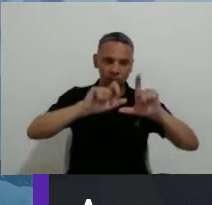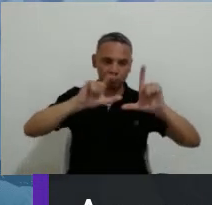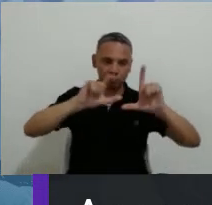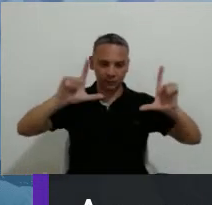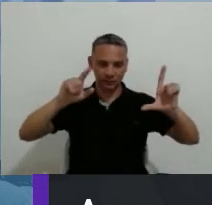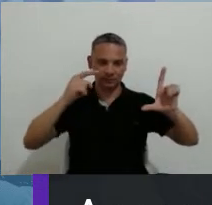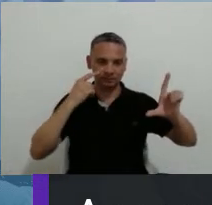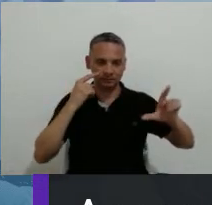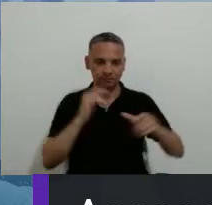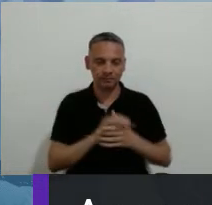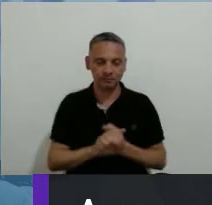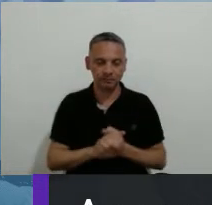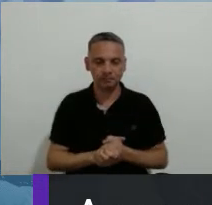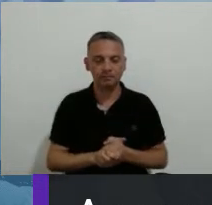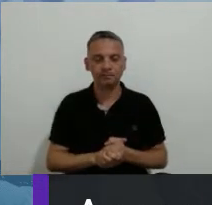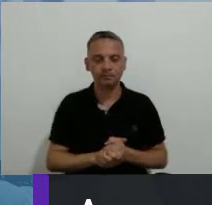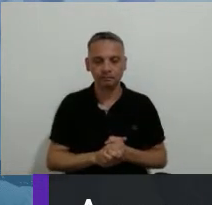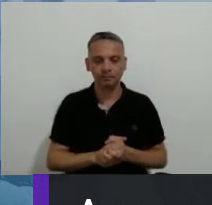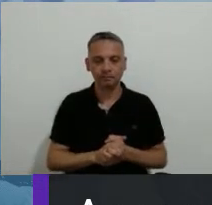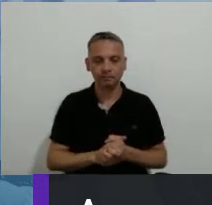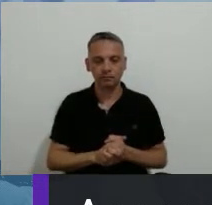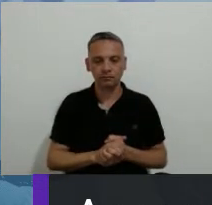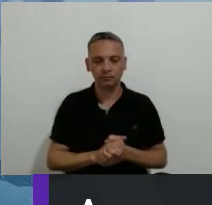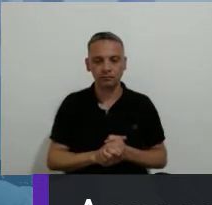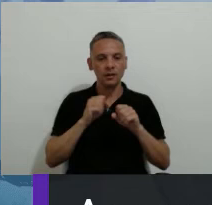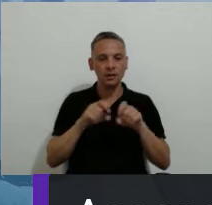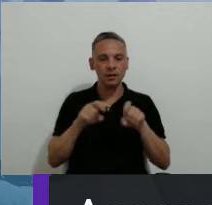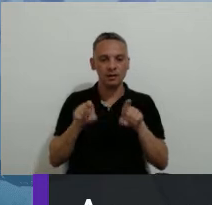Marina. A gente pode,